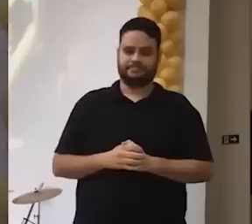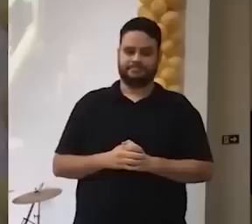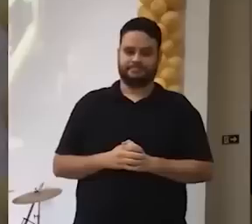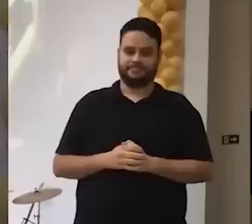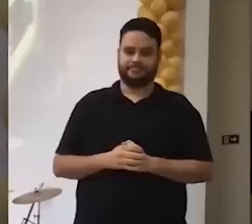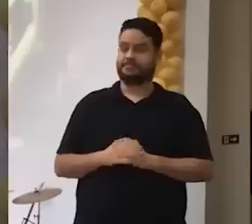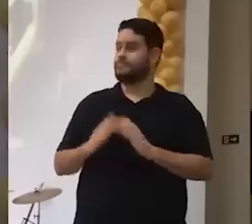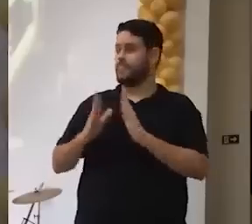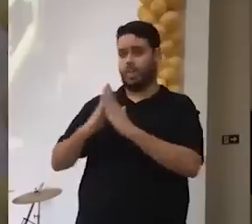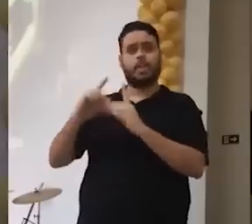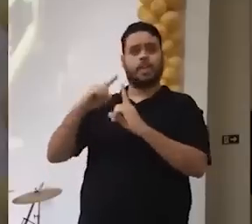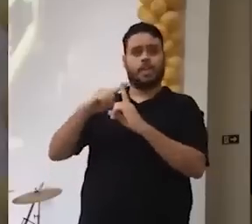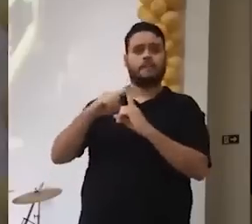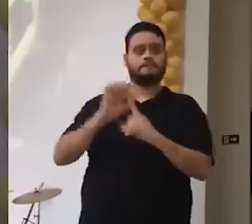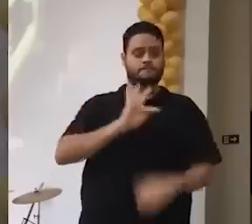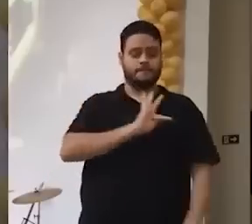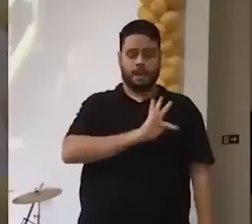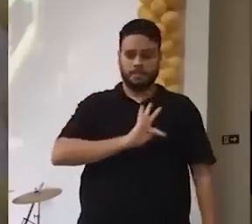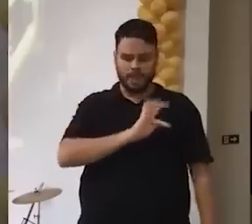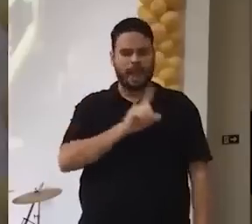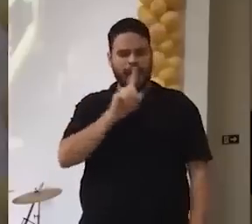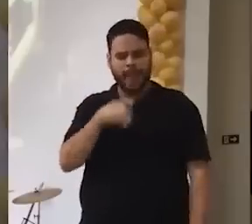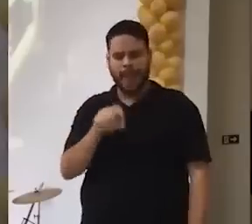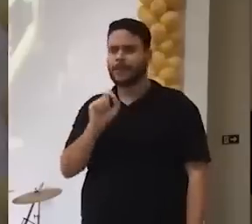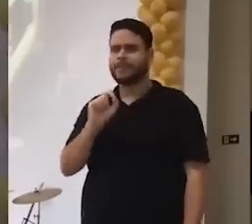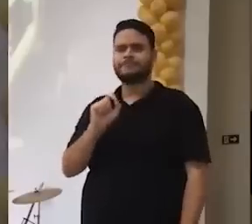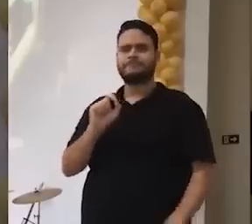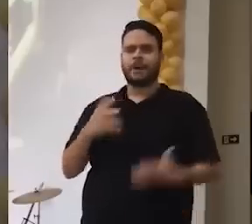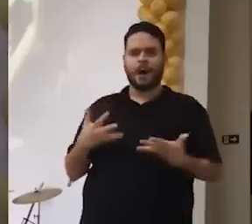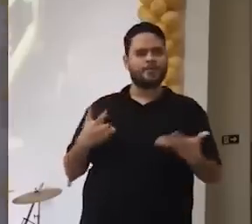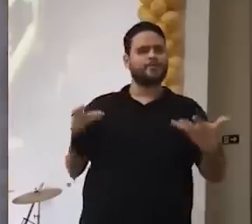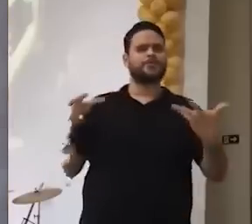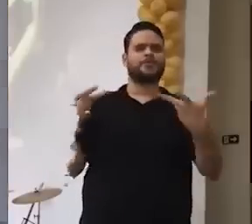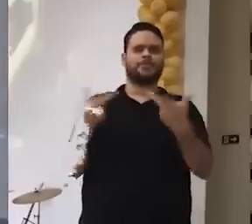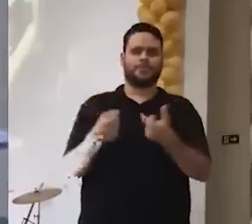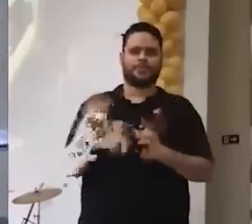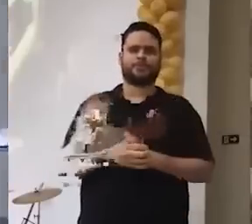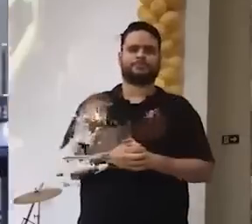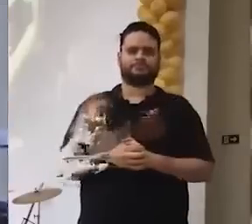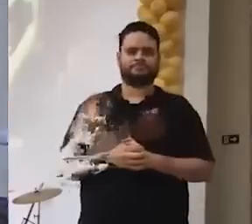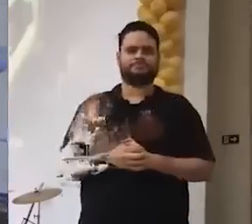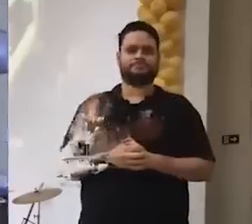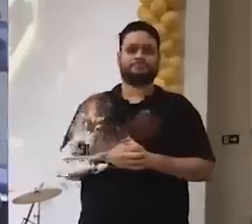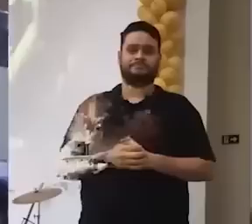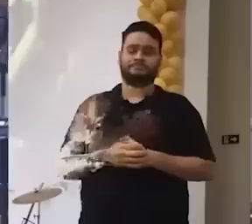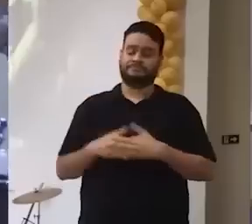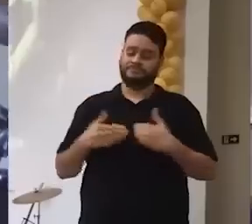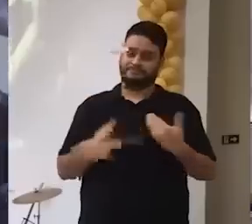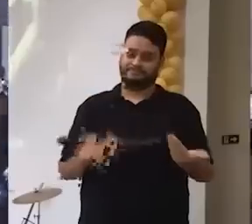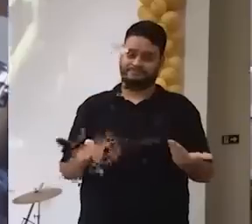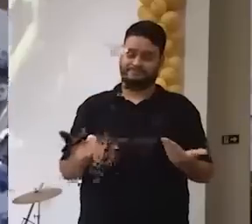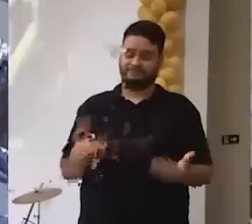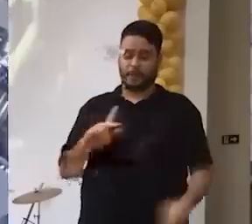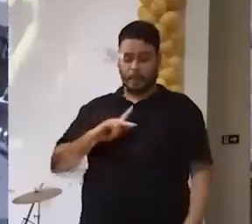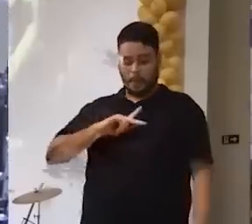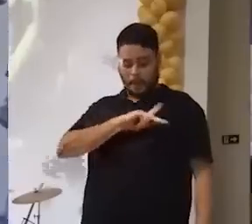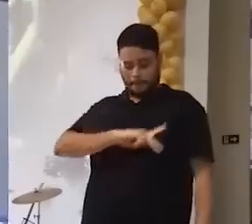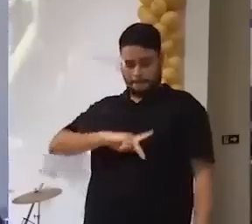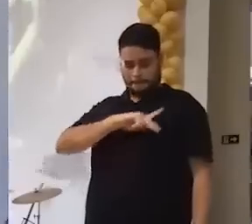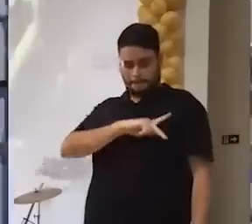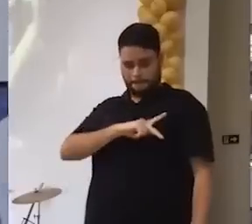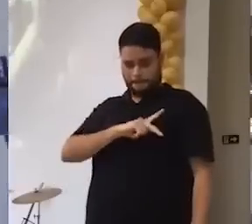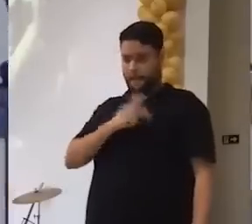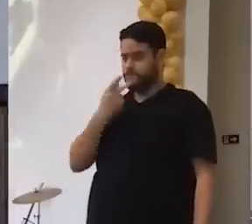A igreja de Filipos era uma igreja extraordinária. Aliás, Paulo diz que foi a única igreja